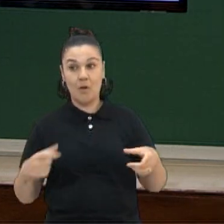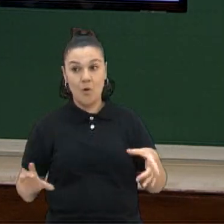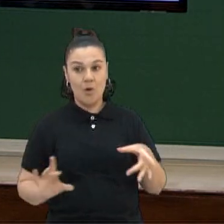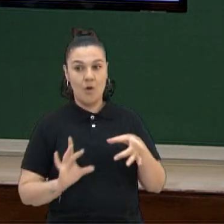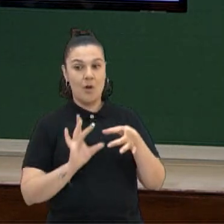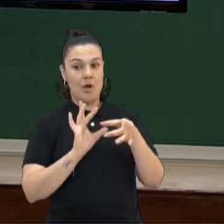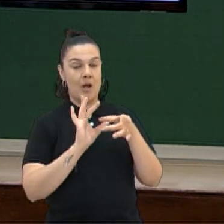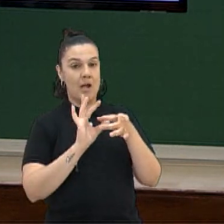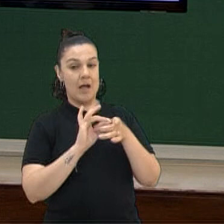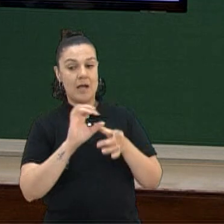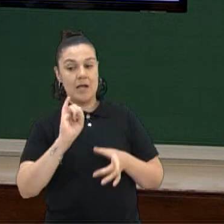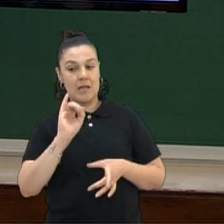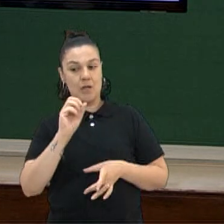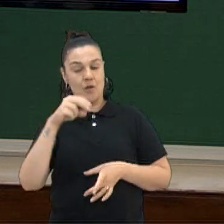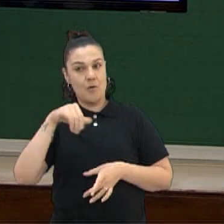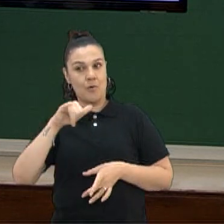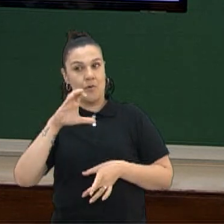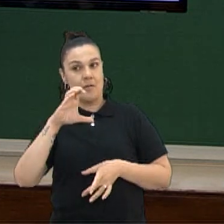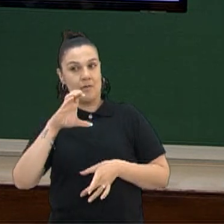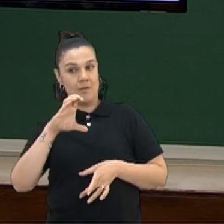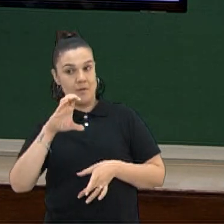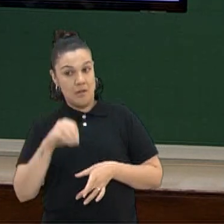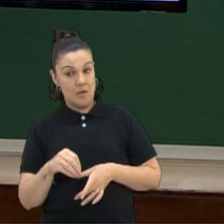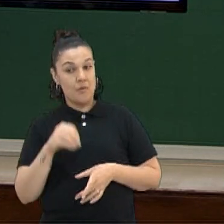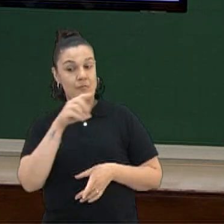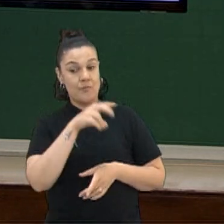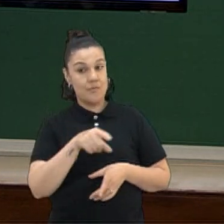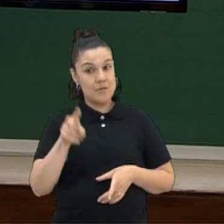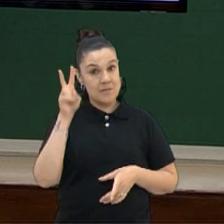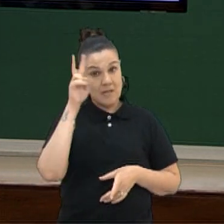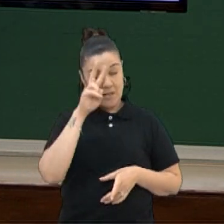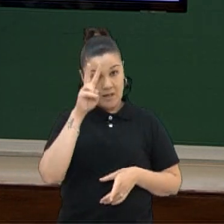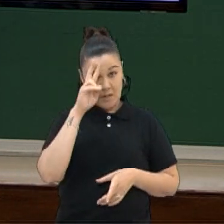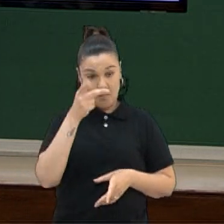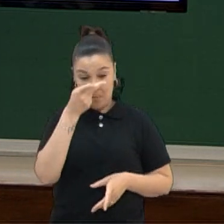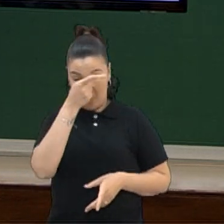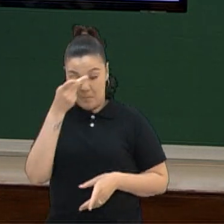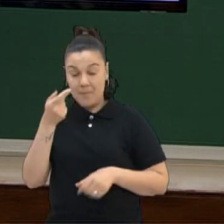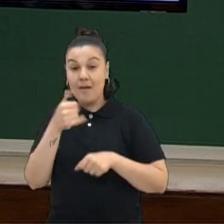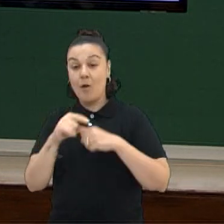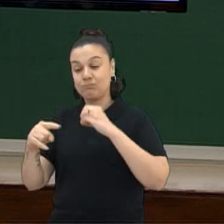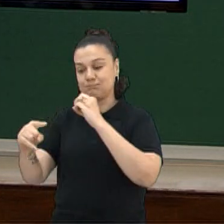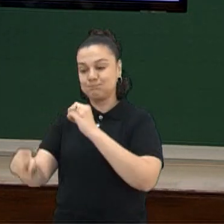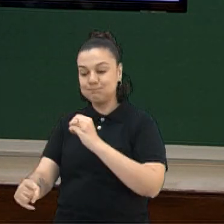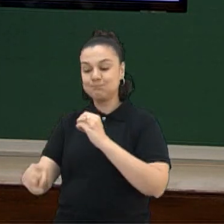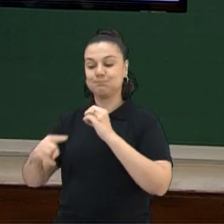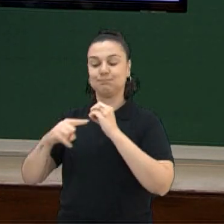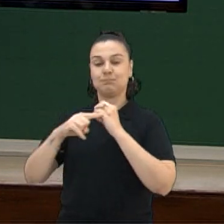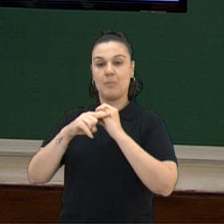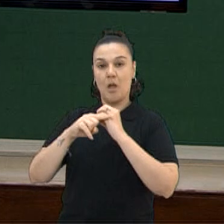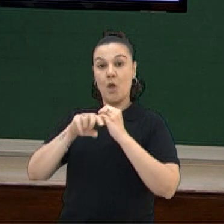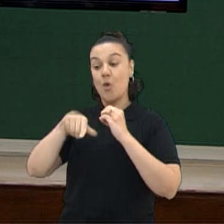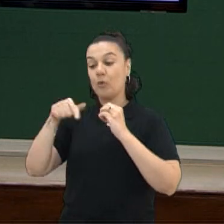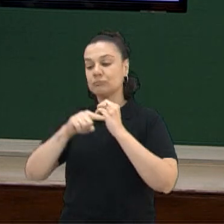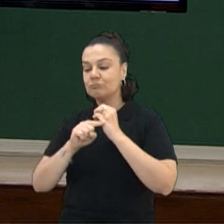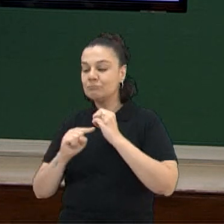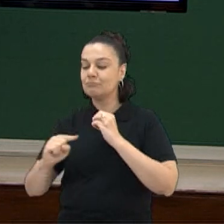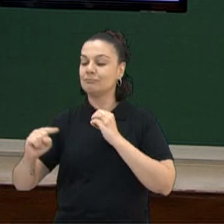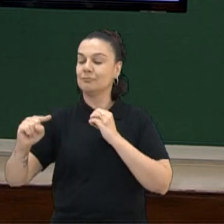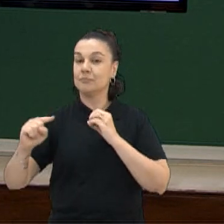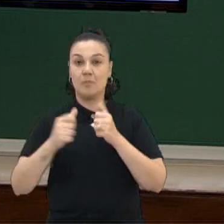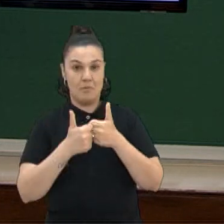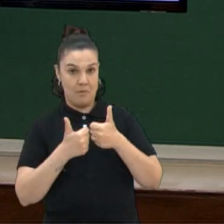ligação iônica, você lembra que alguém doa elétrons e alguém recebe